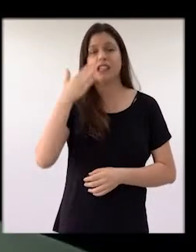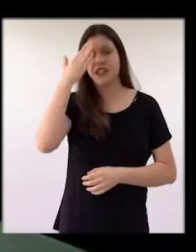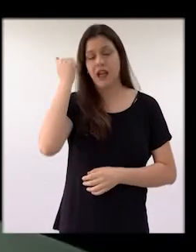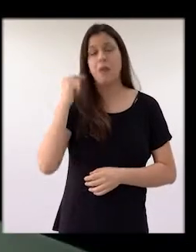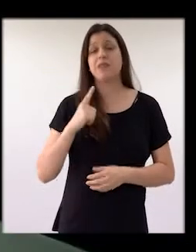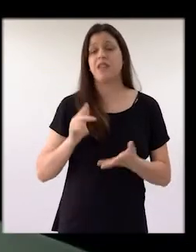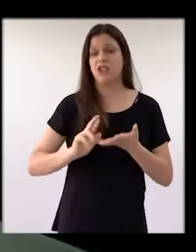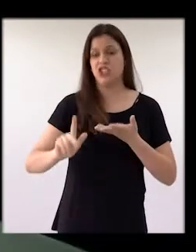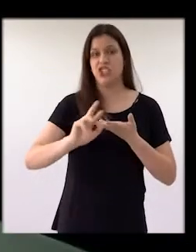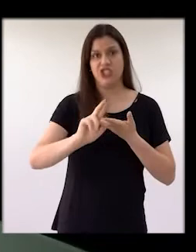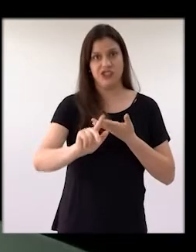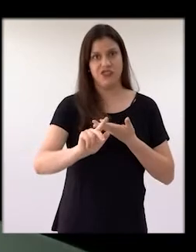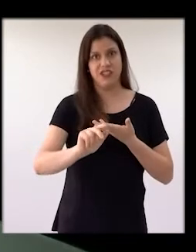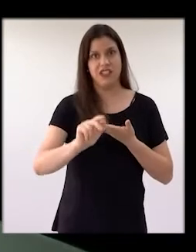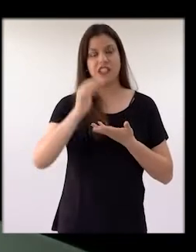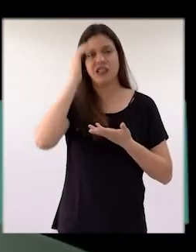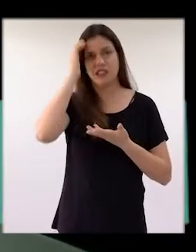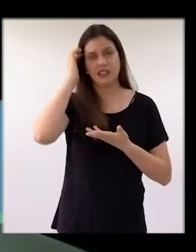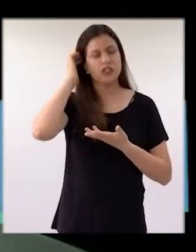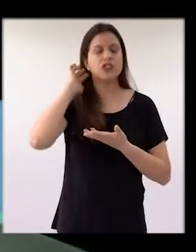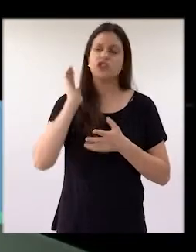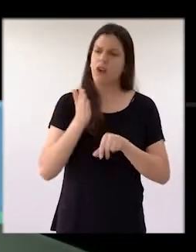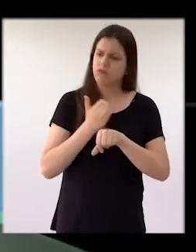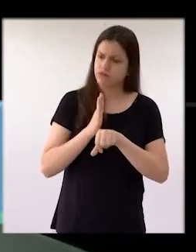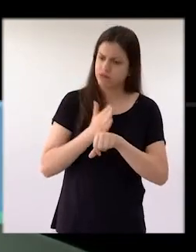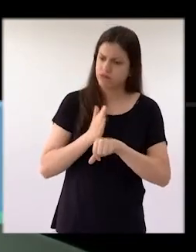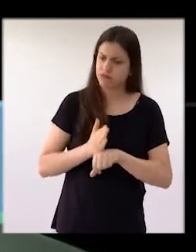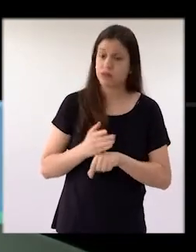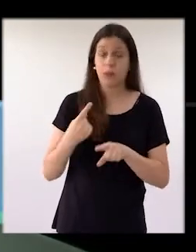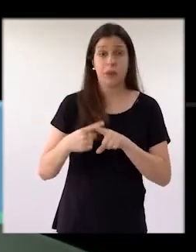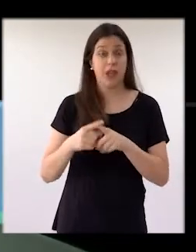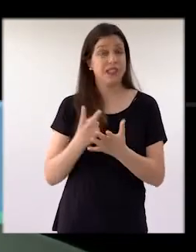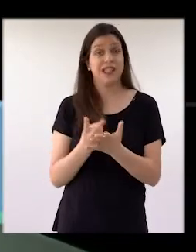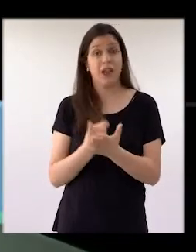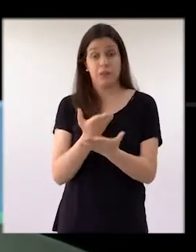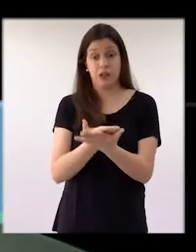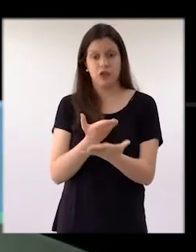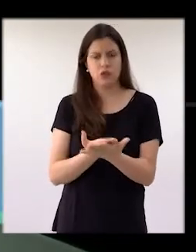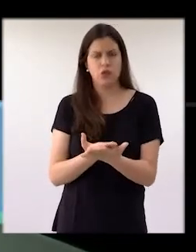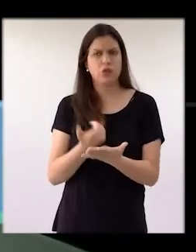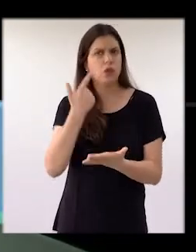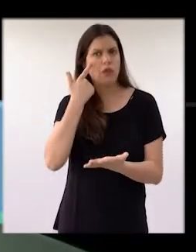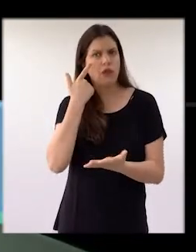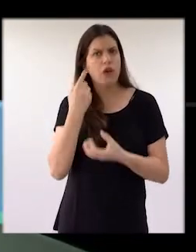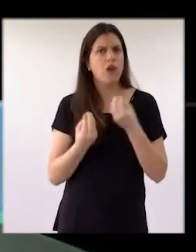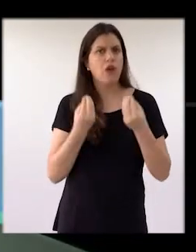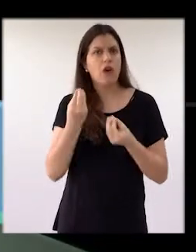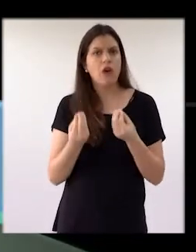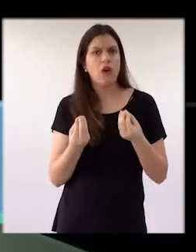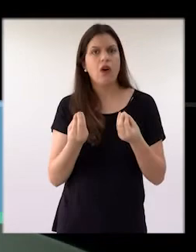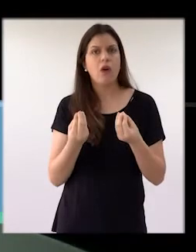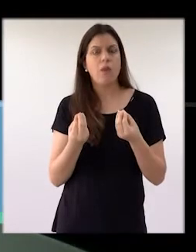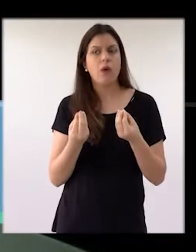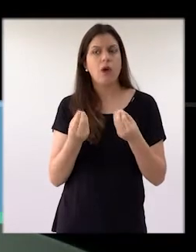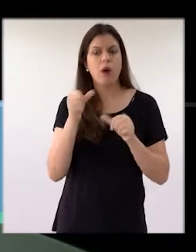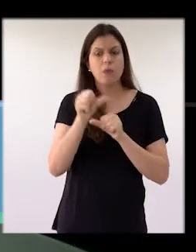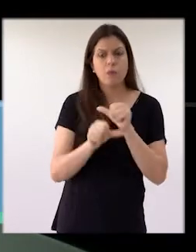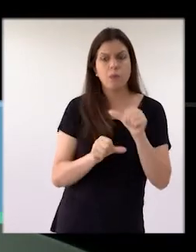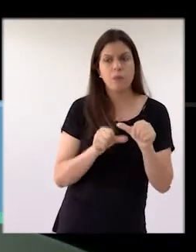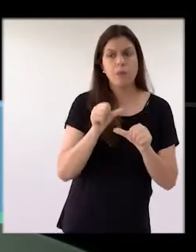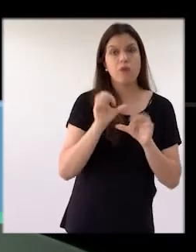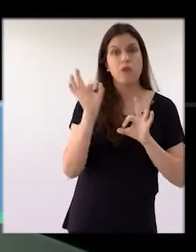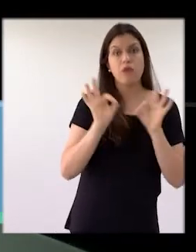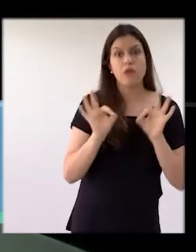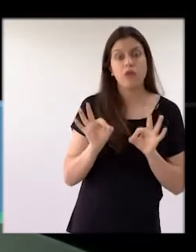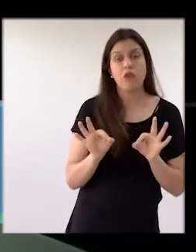a gente sabe que é aplicado, né, dessas diferentes formas. A gente buscou fazer esse ensaio, porque a ideia é sempre, a partir de um estudo, chegar